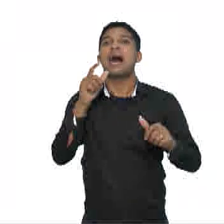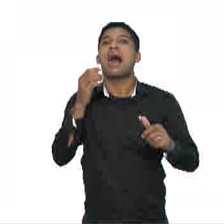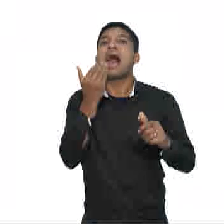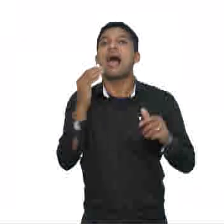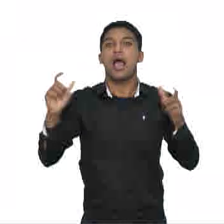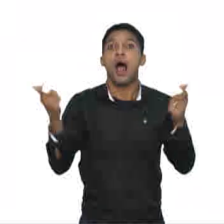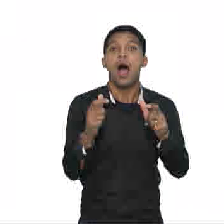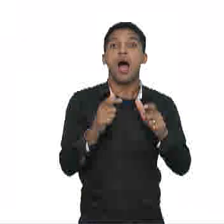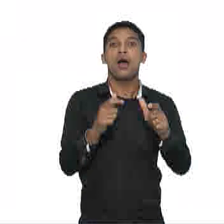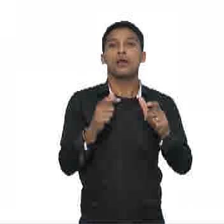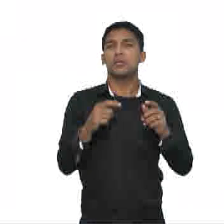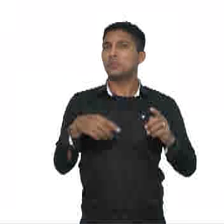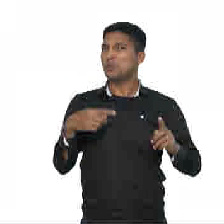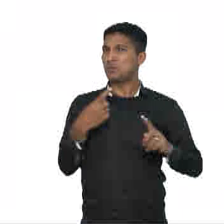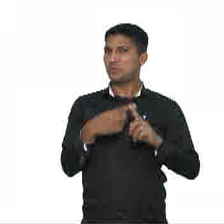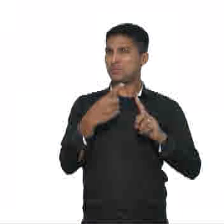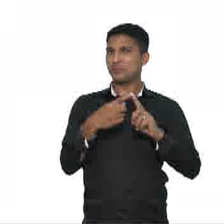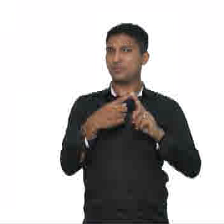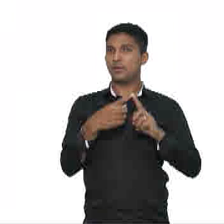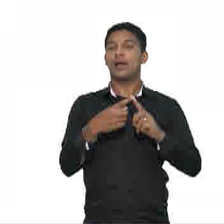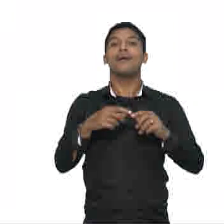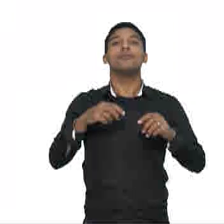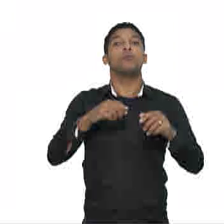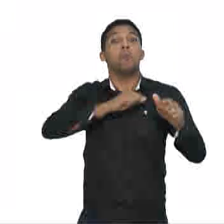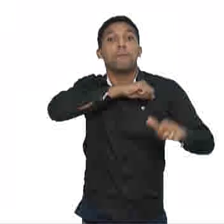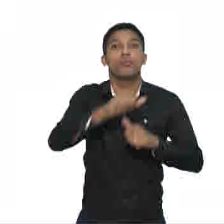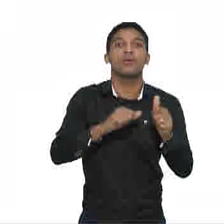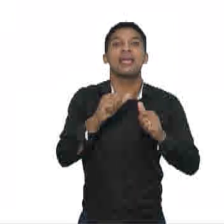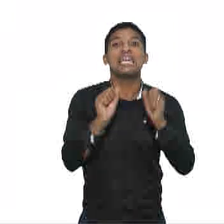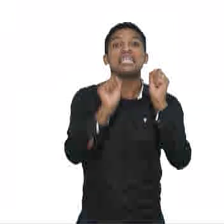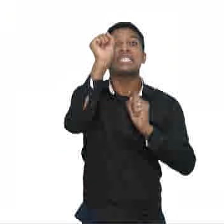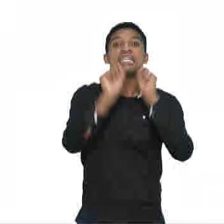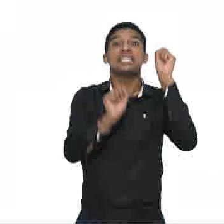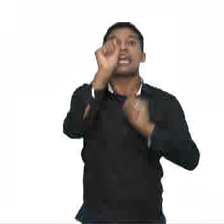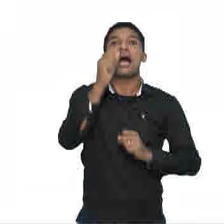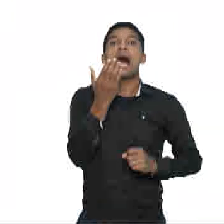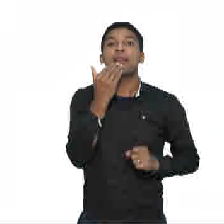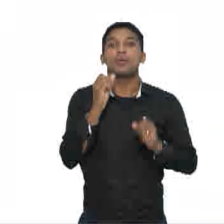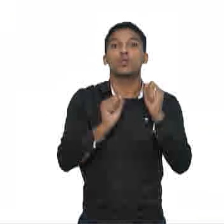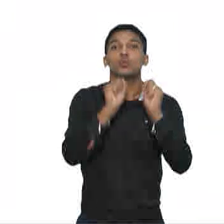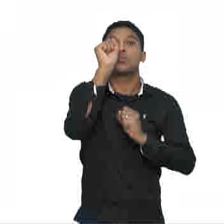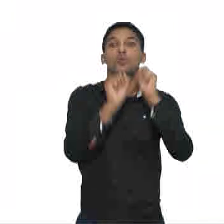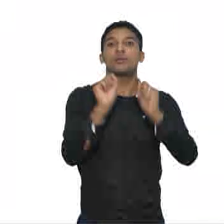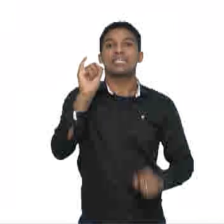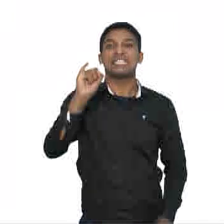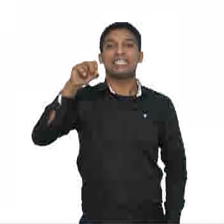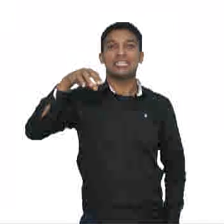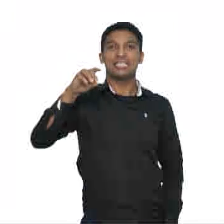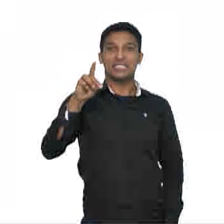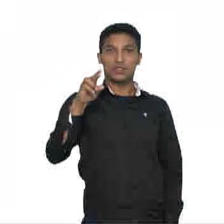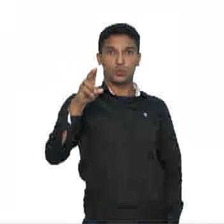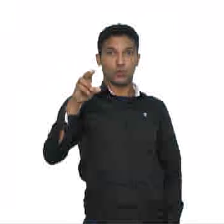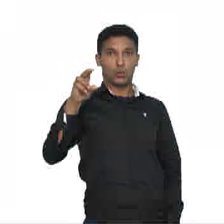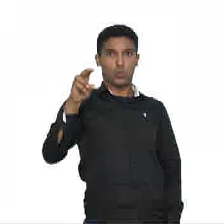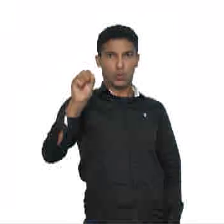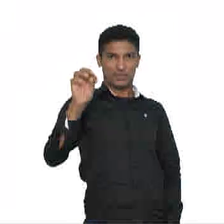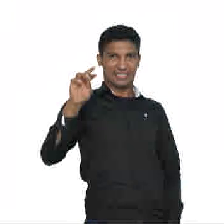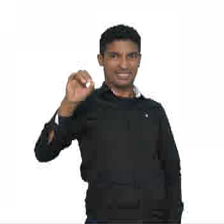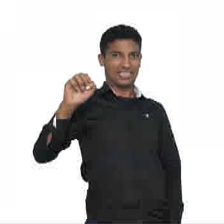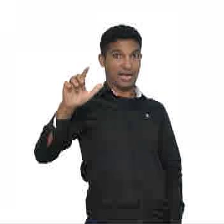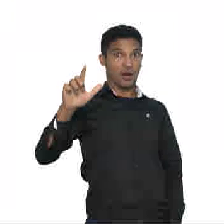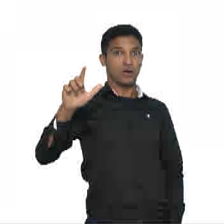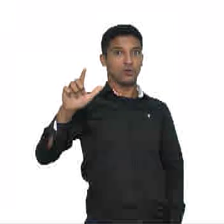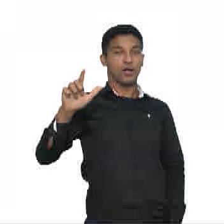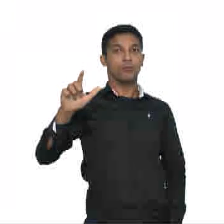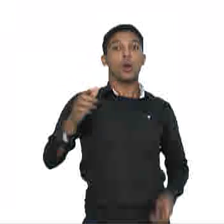sistema alimentar mundial resultou em quê? Em uma transição nutricional. na qual as nações em